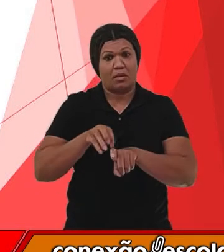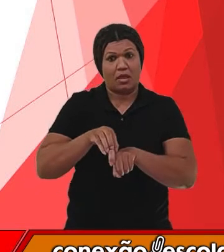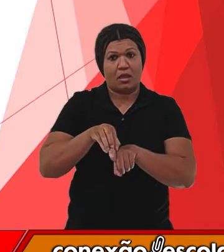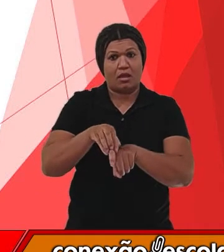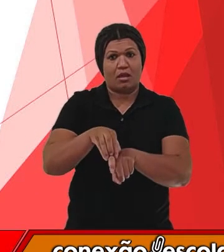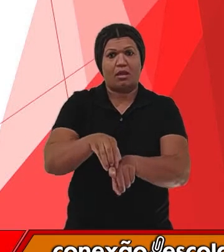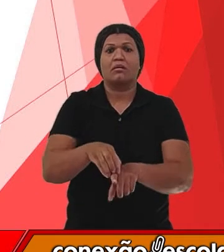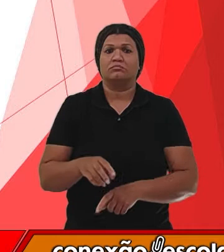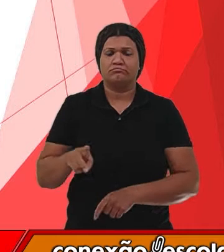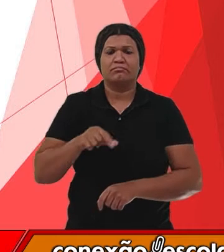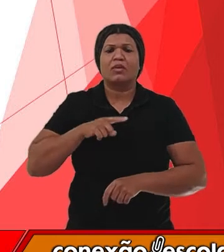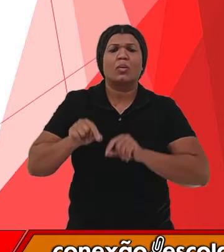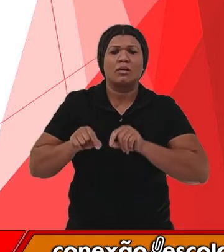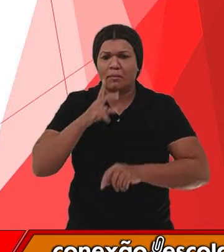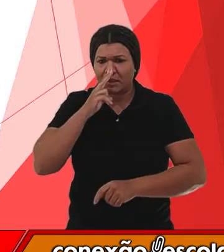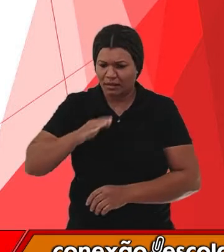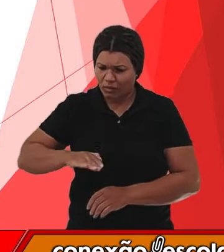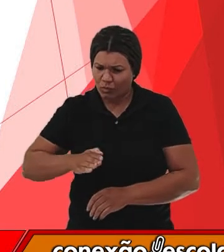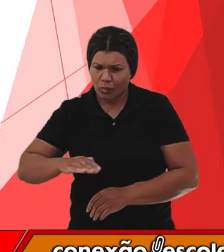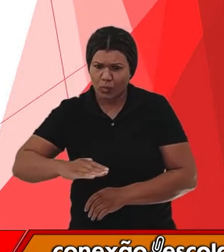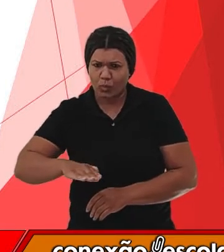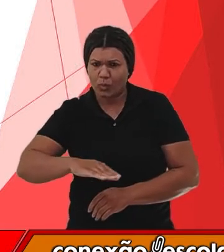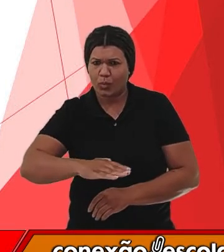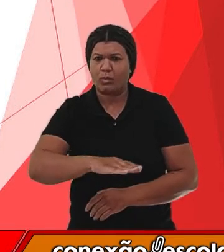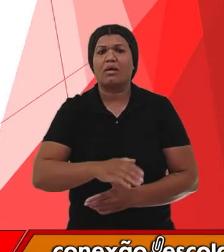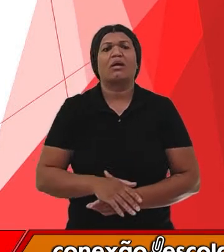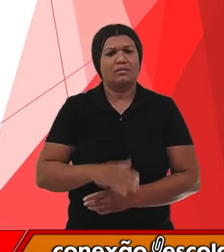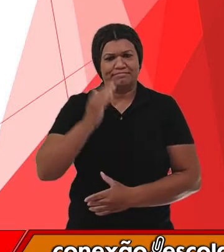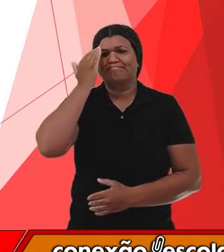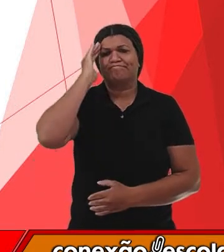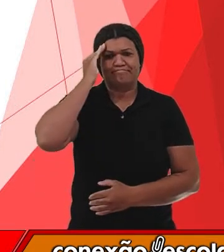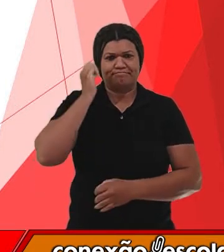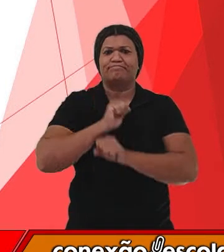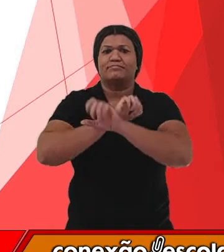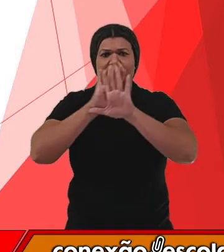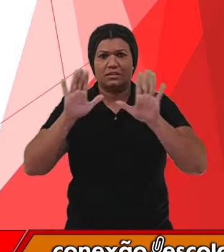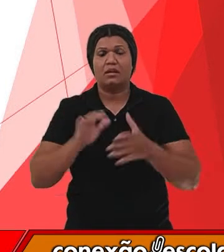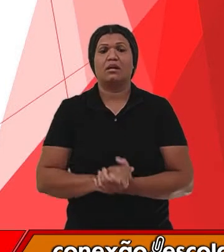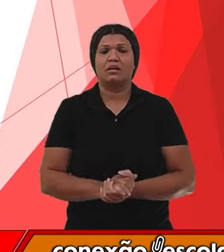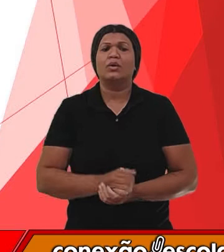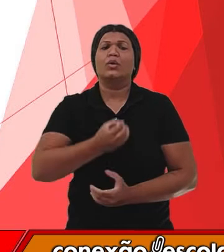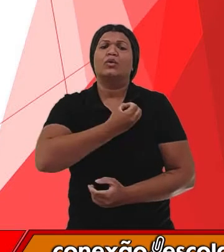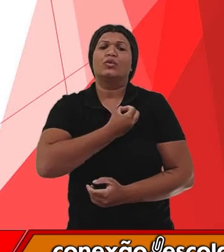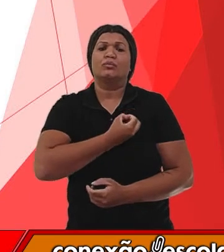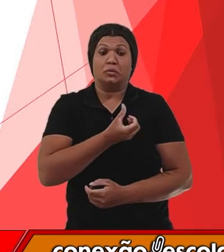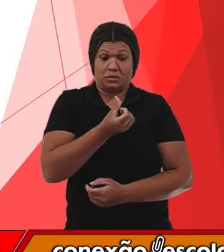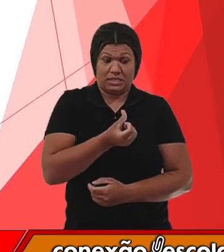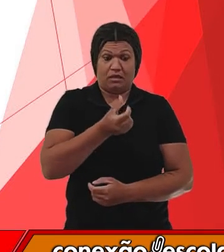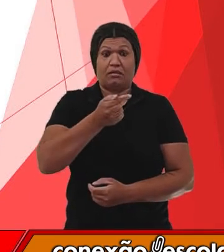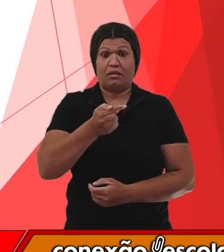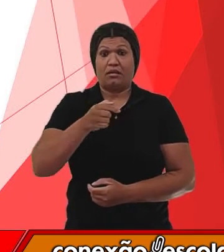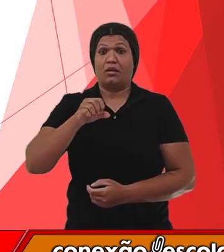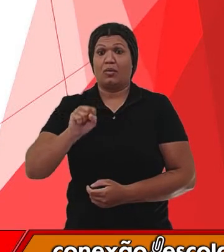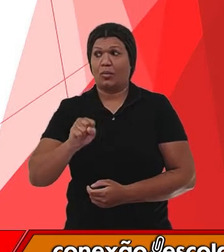eles rastejam. Ah, entendi, tia Isabela. E na número 6, 7